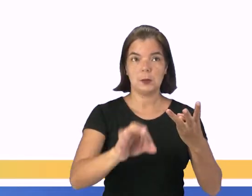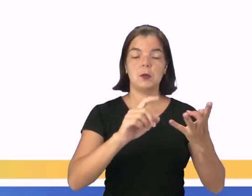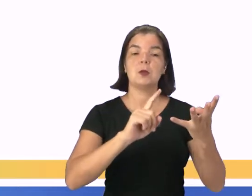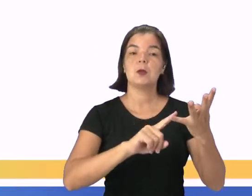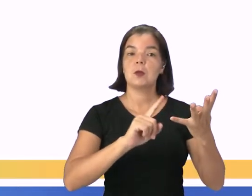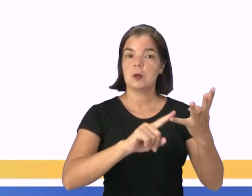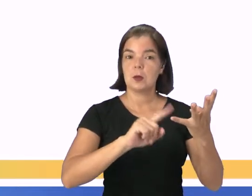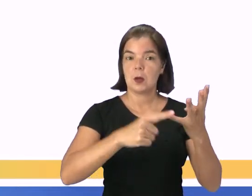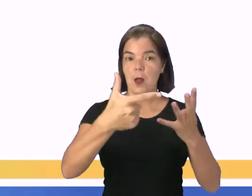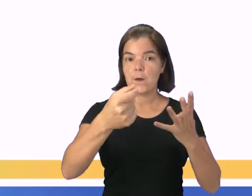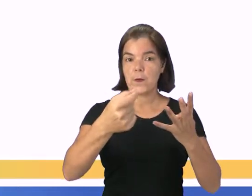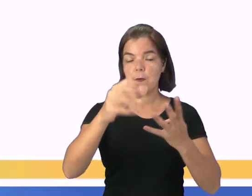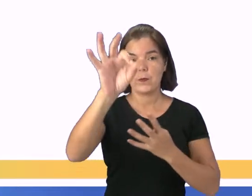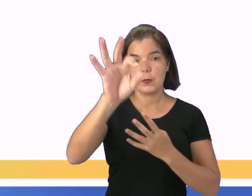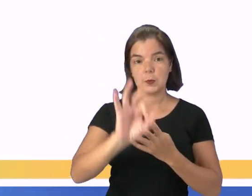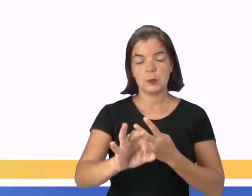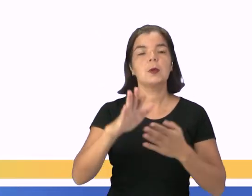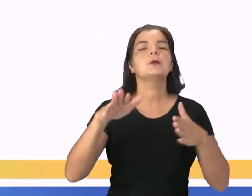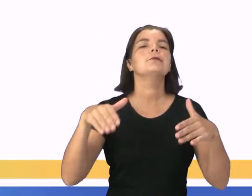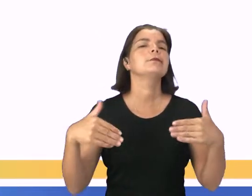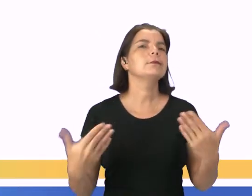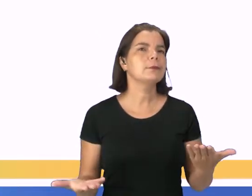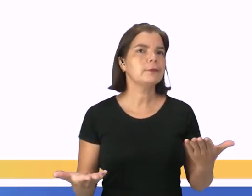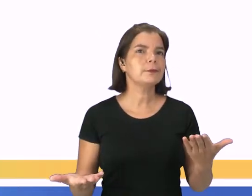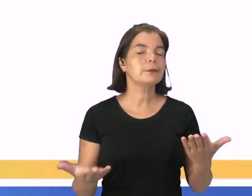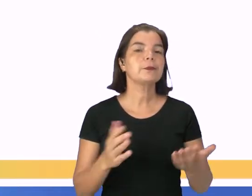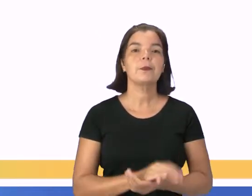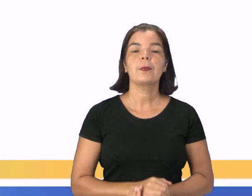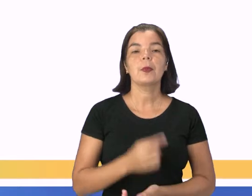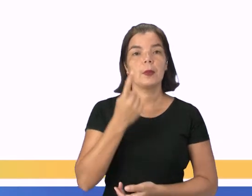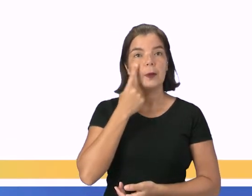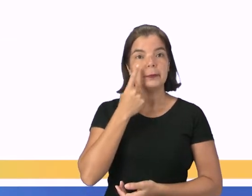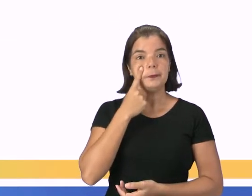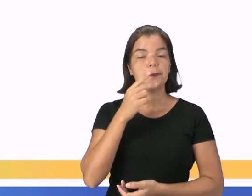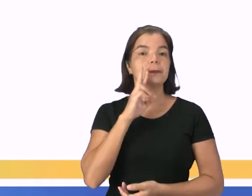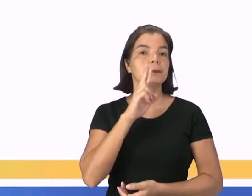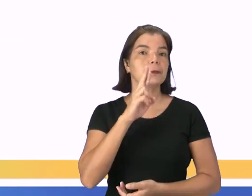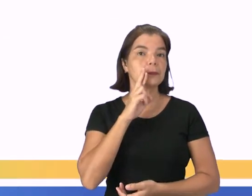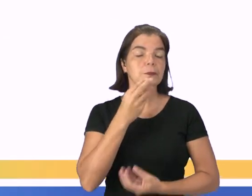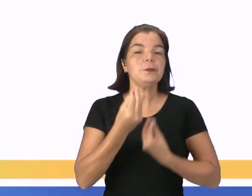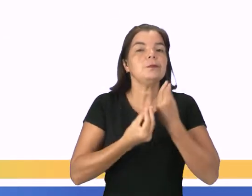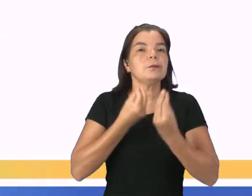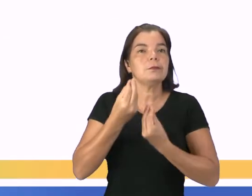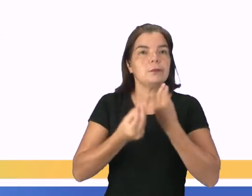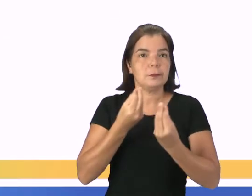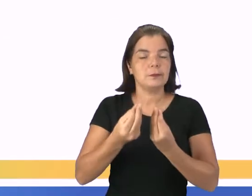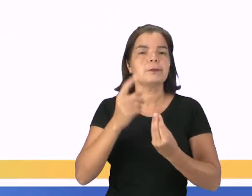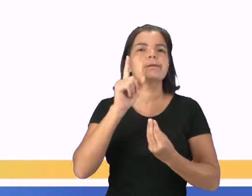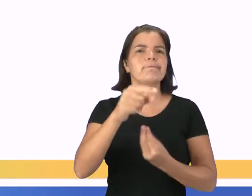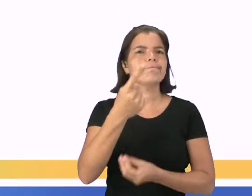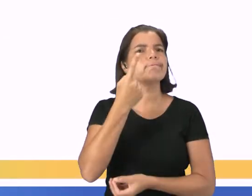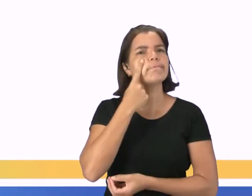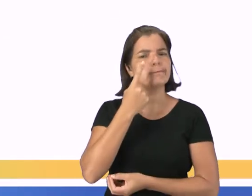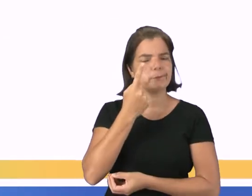e a letra D diz que é 20%. Então, vamos para a nossa resolução. Então, para determinar